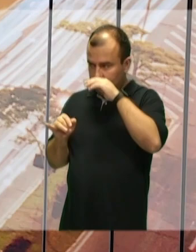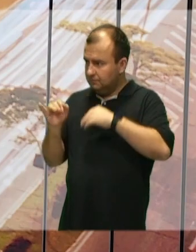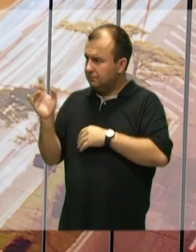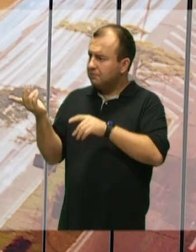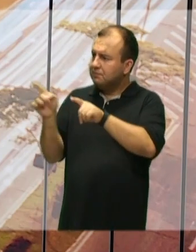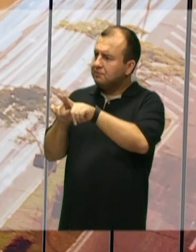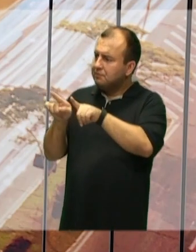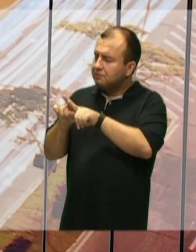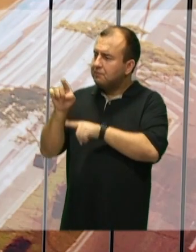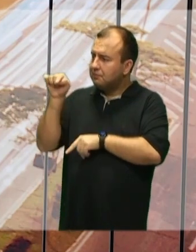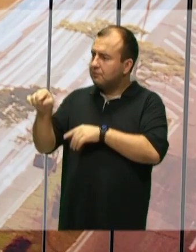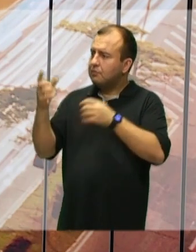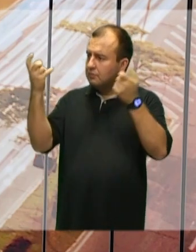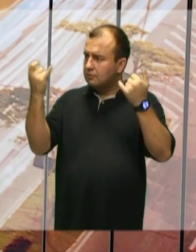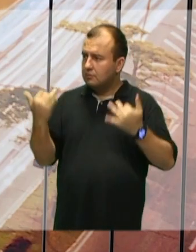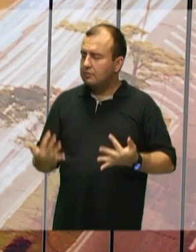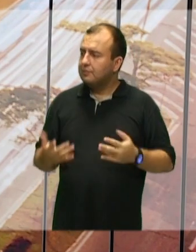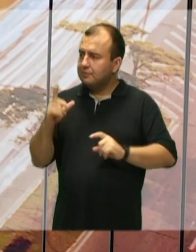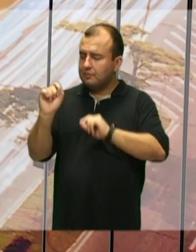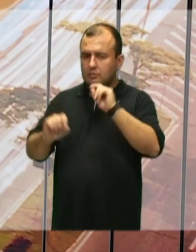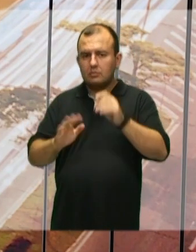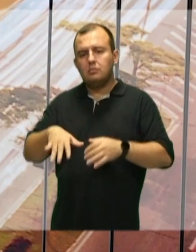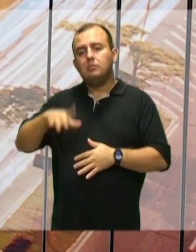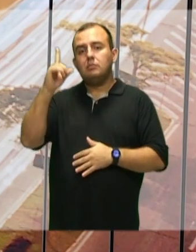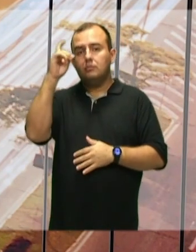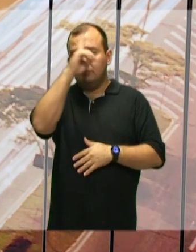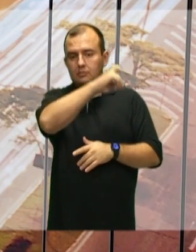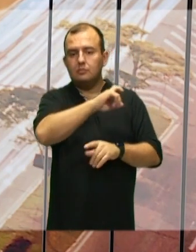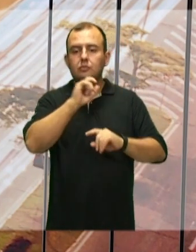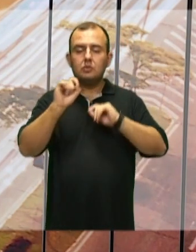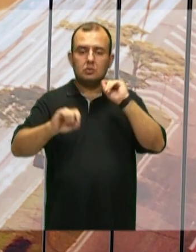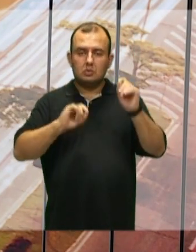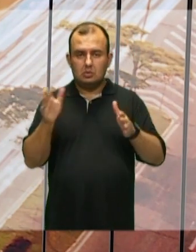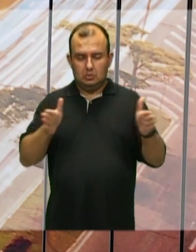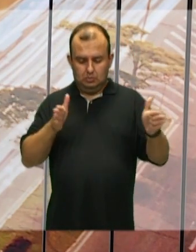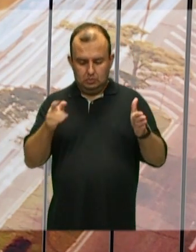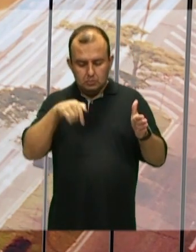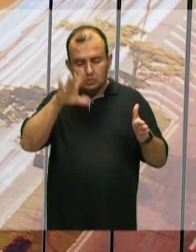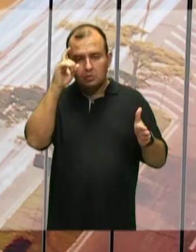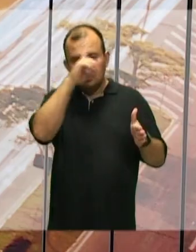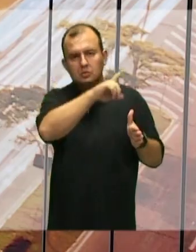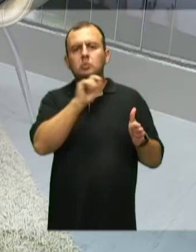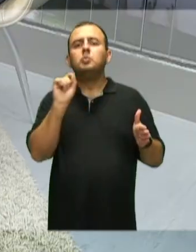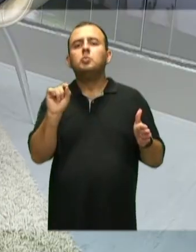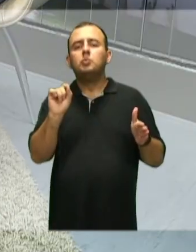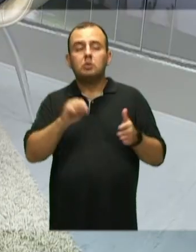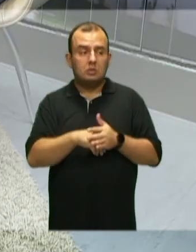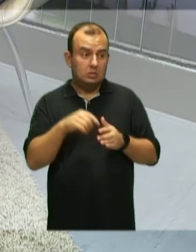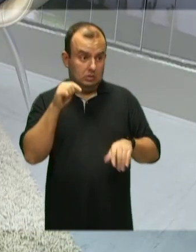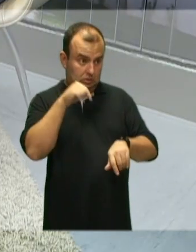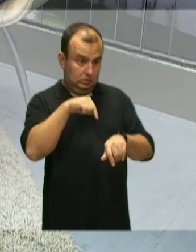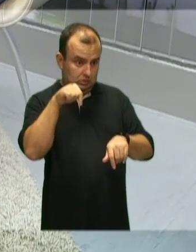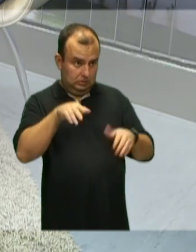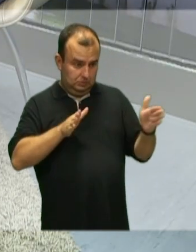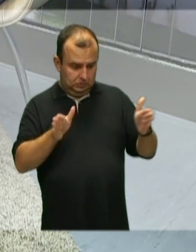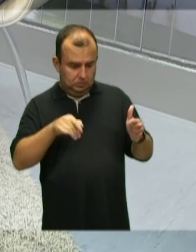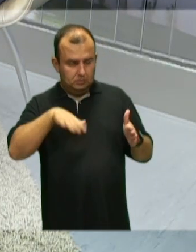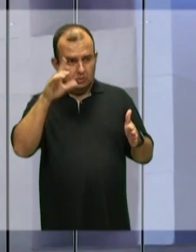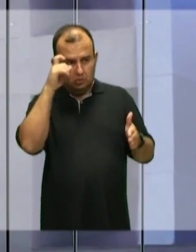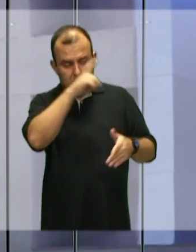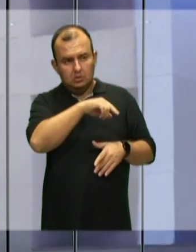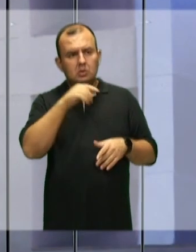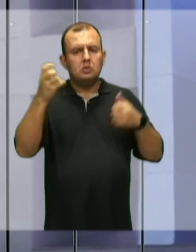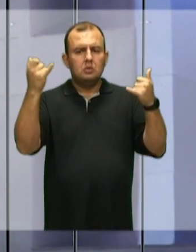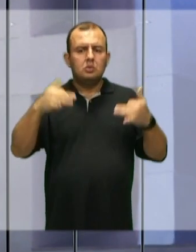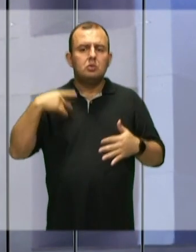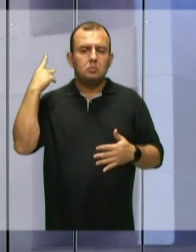o que o senhor considera mais difícil nesse período bom O mais difícil desse período É porque quando a gente traz